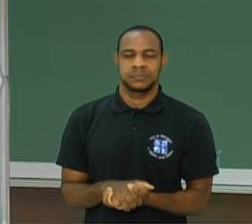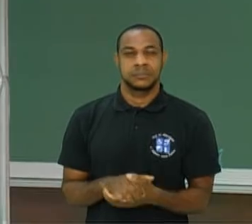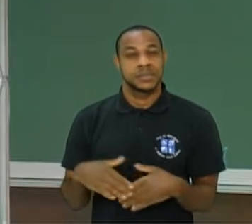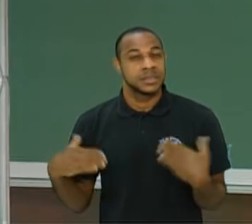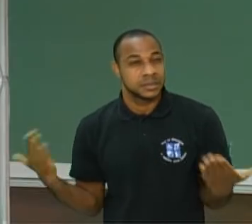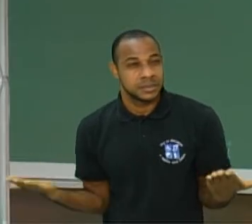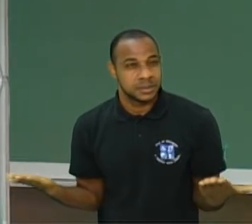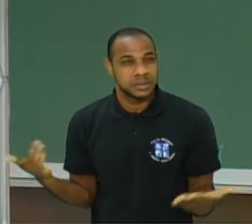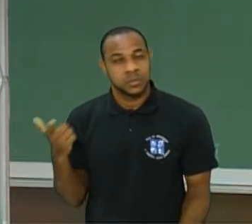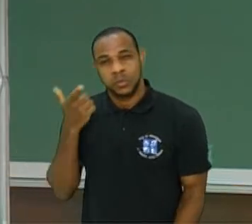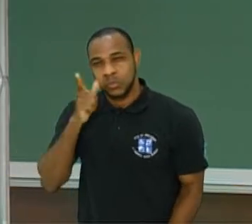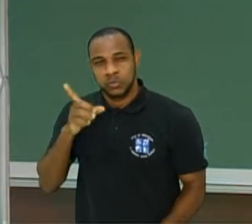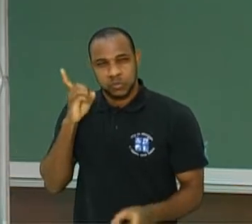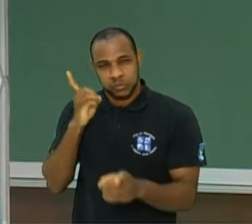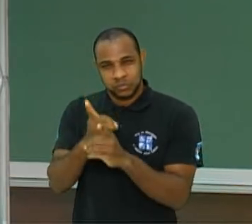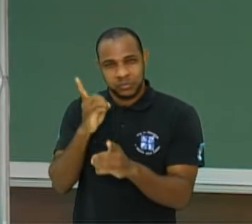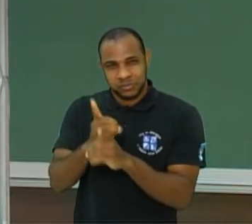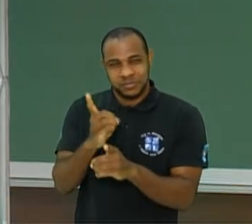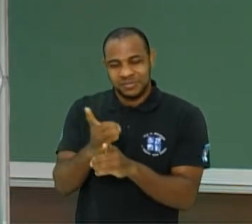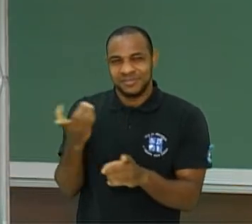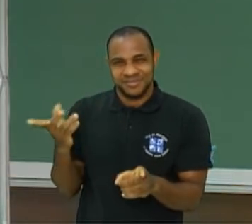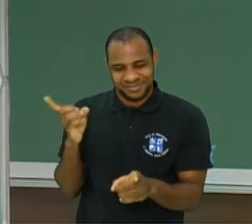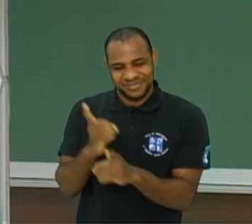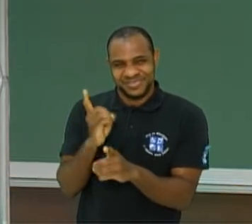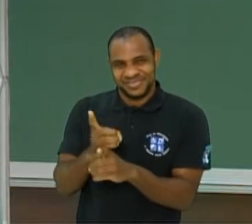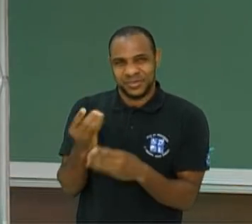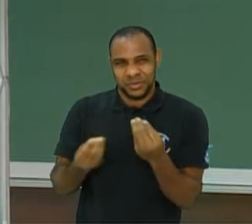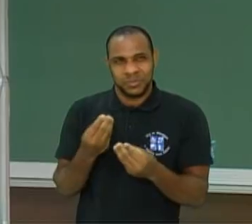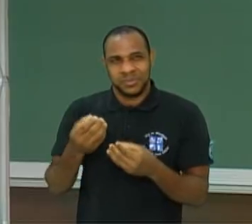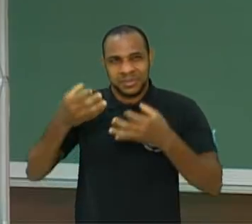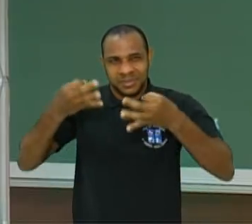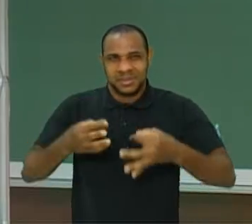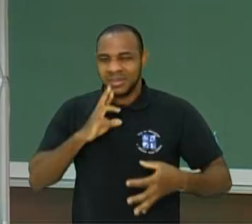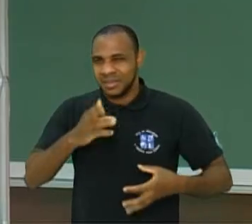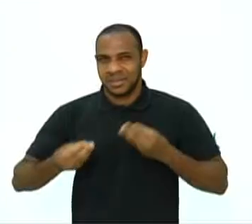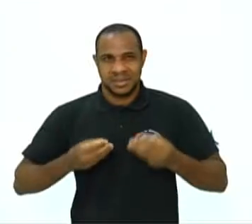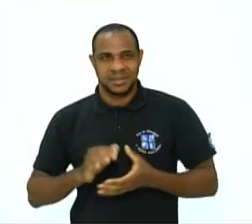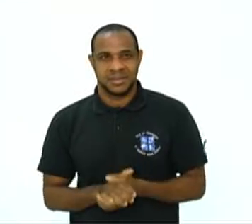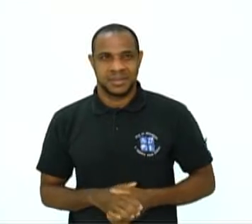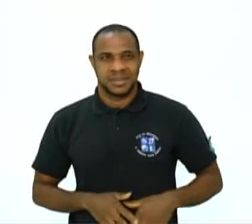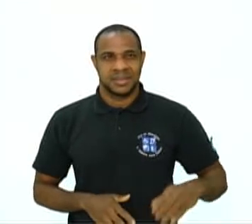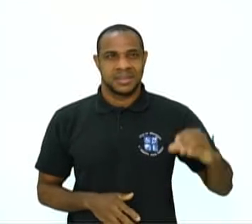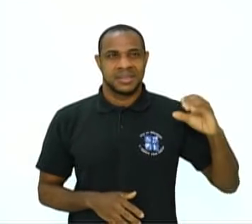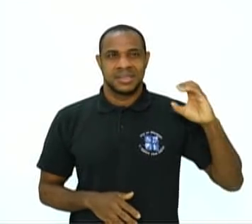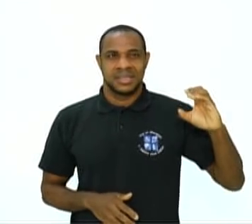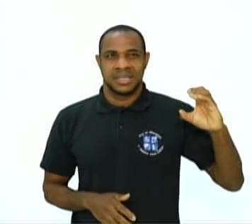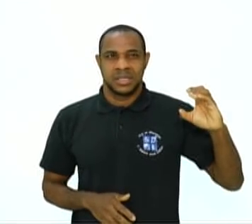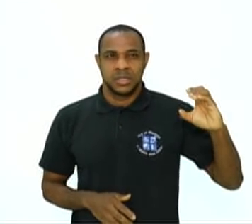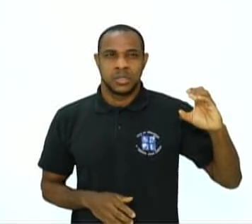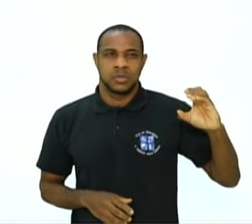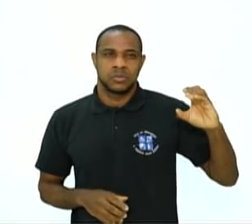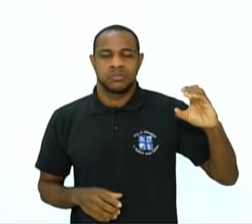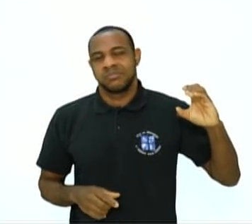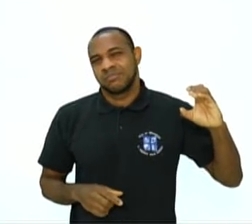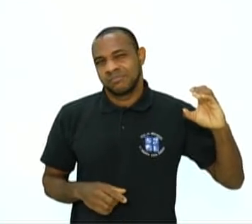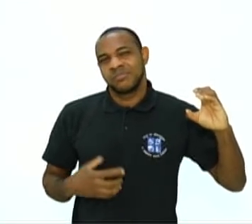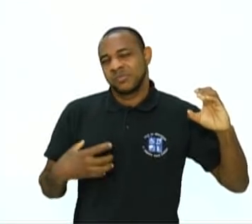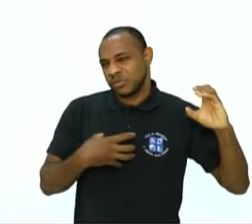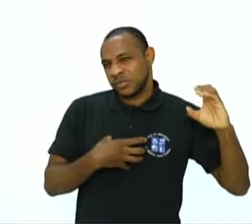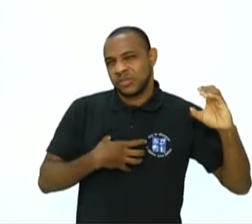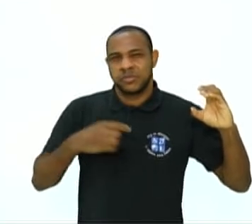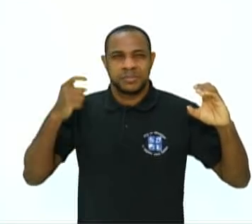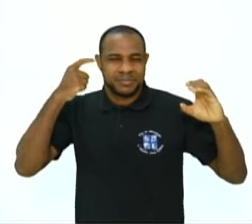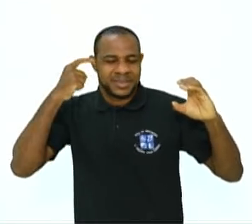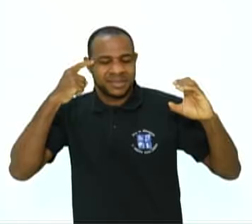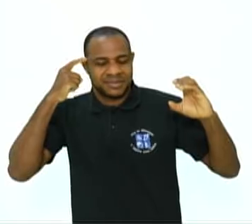E aí, vamos descobrir aqui qual é a alternativa correta? Então, maneira de pensar e criar de cada artista,